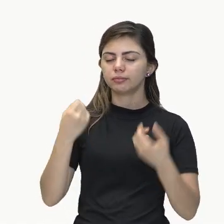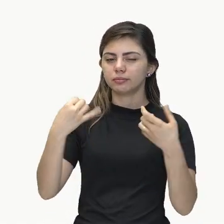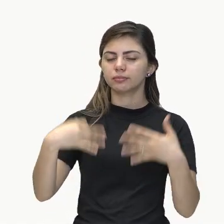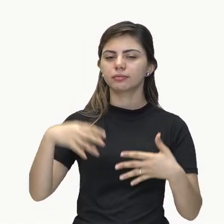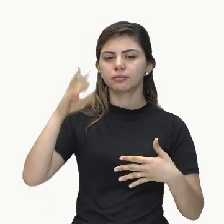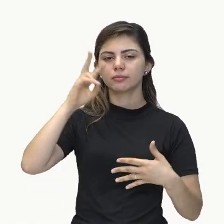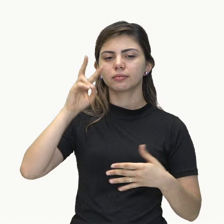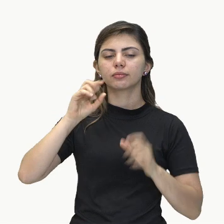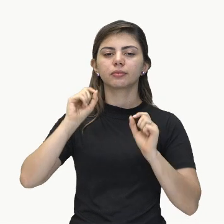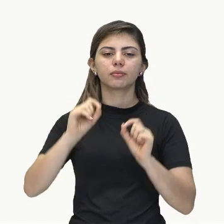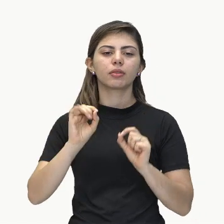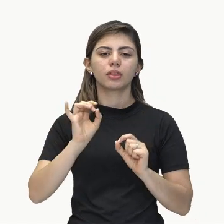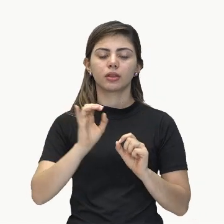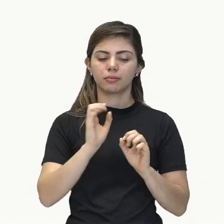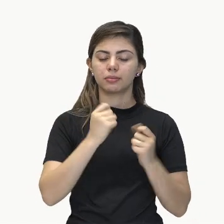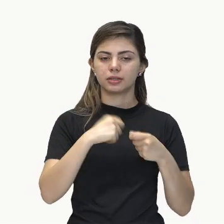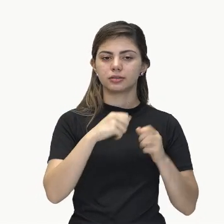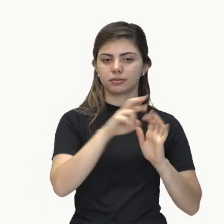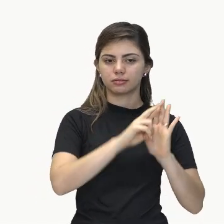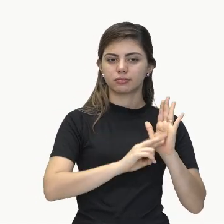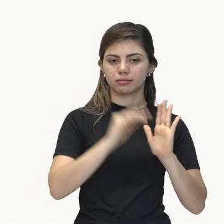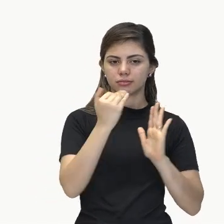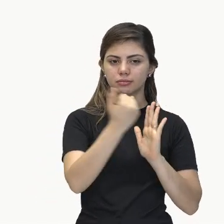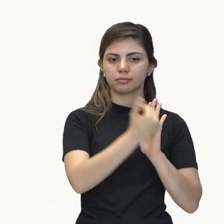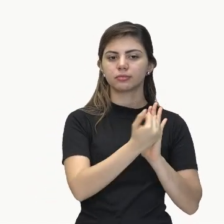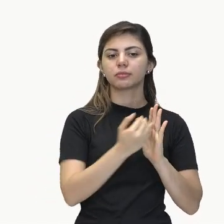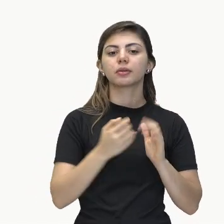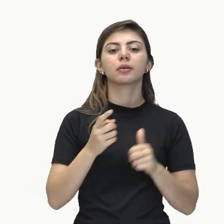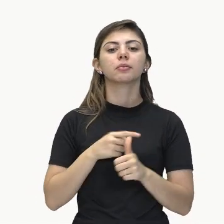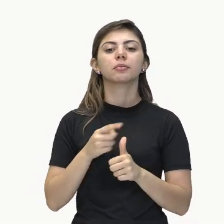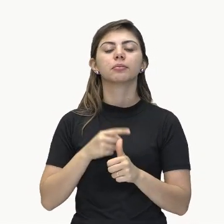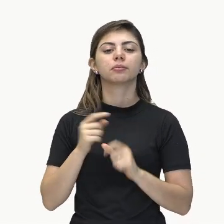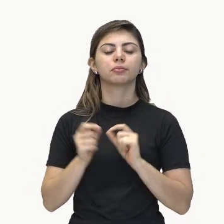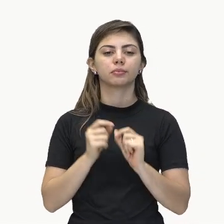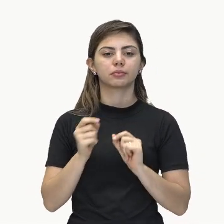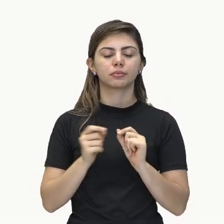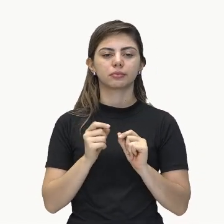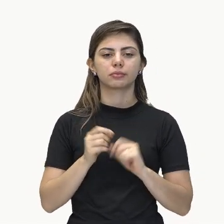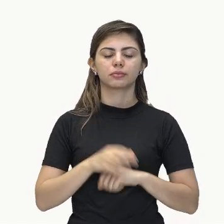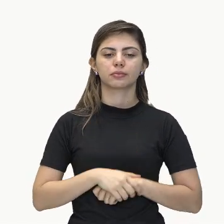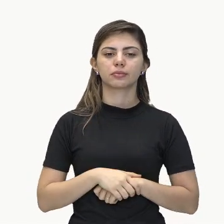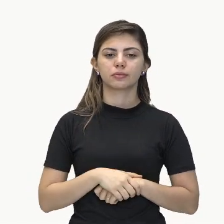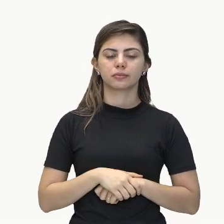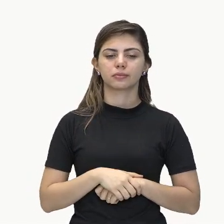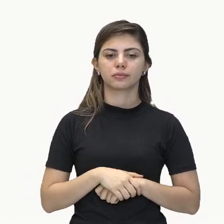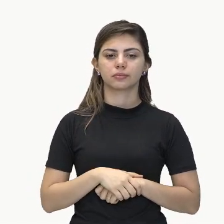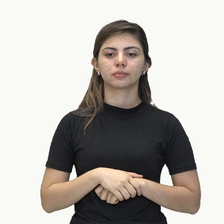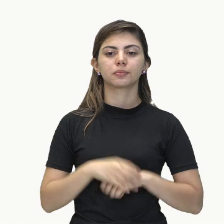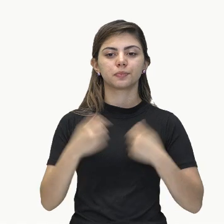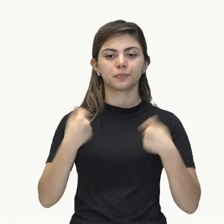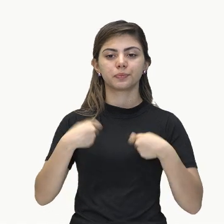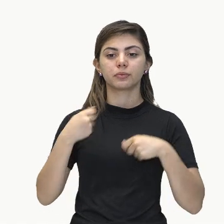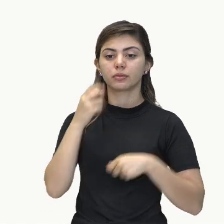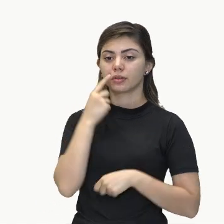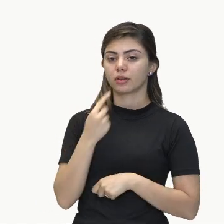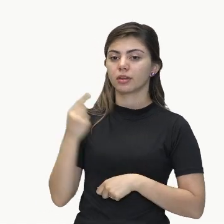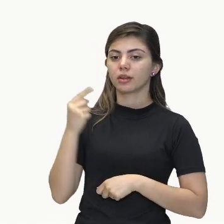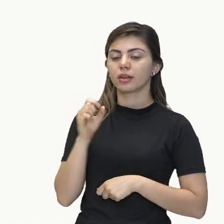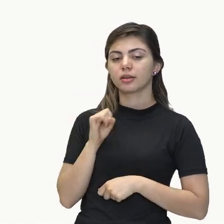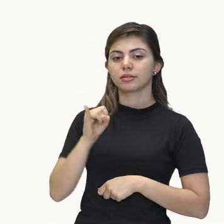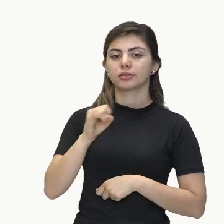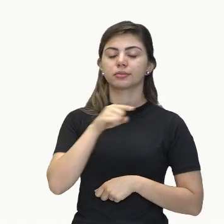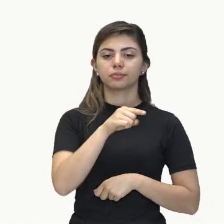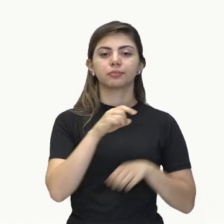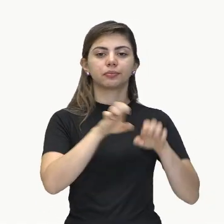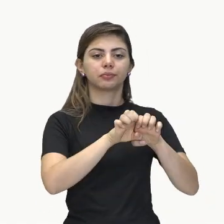gente fazer o passo a passo. Qual é o primeiro passo? Identificar, né, se as nossas